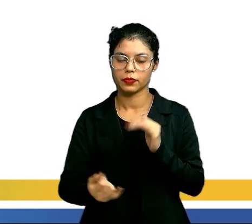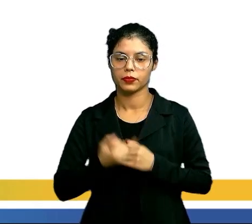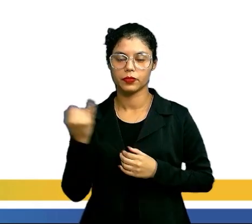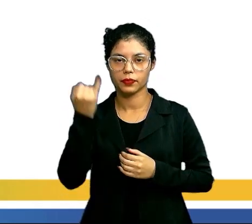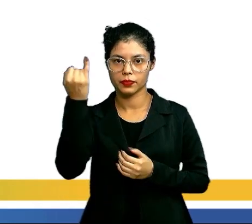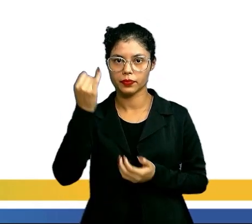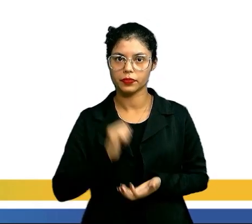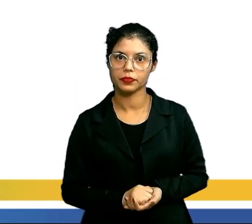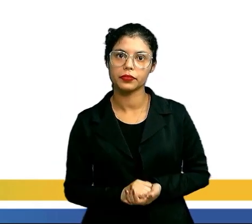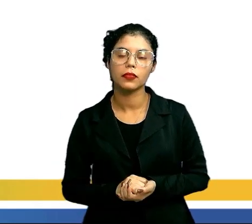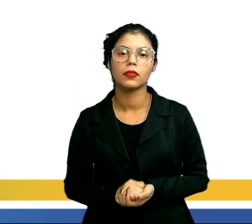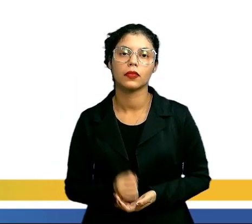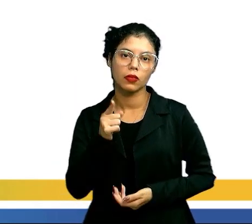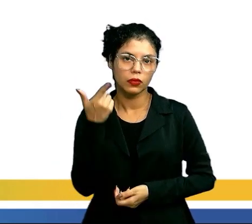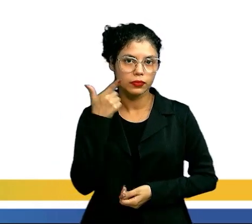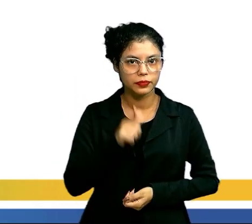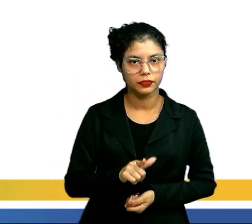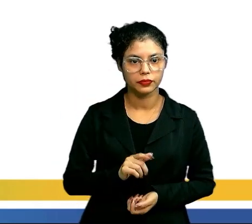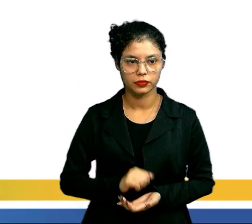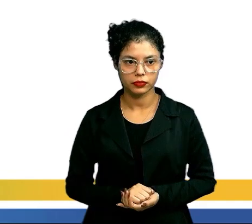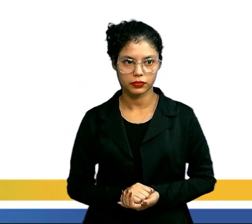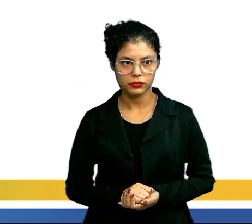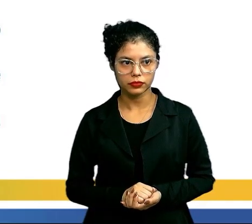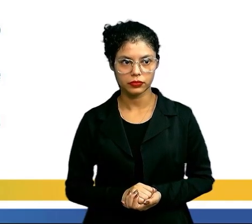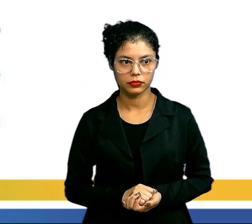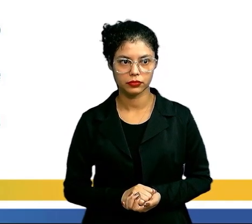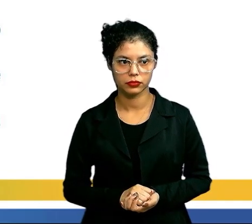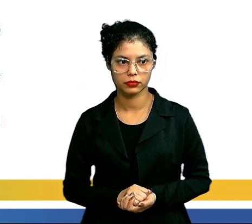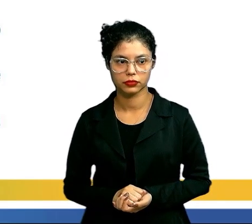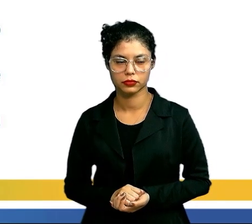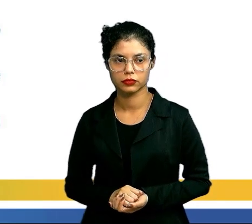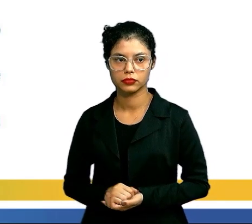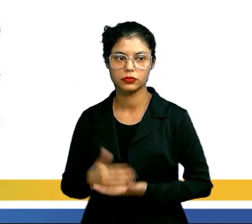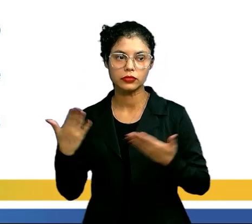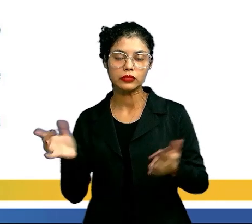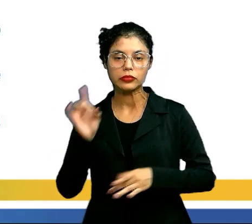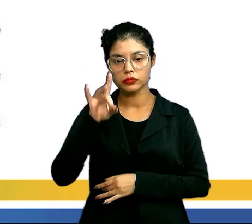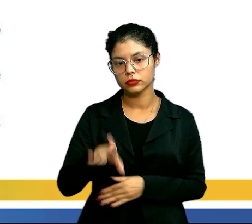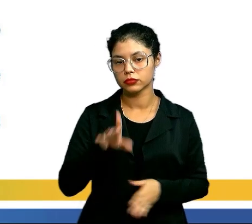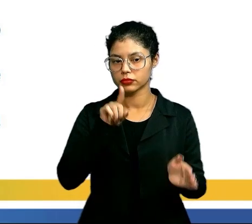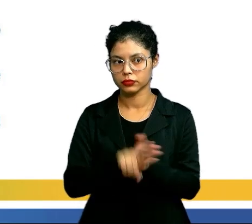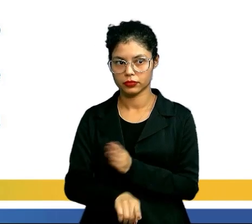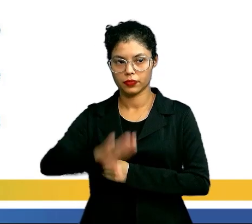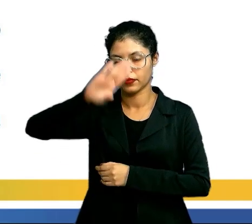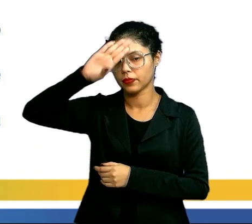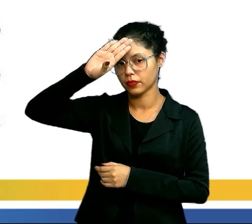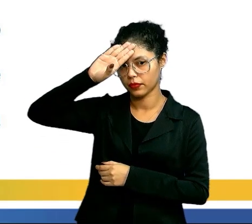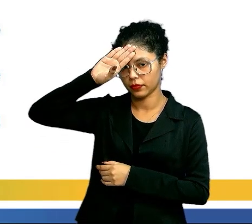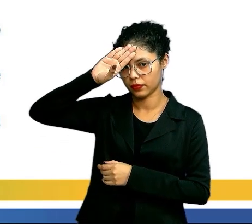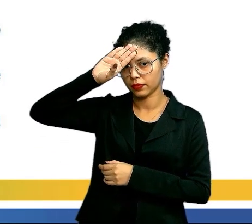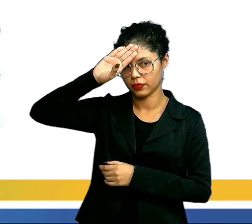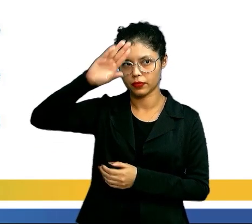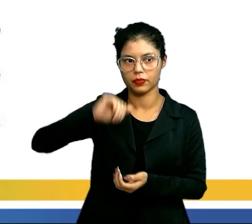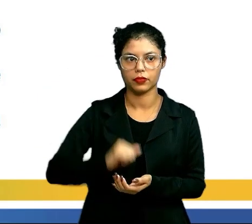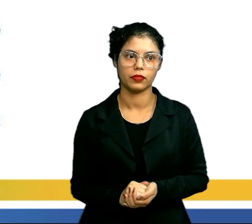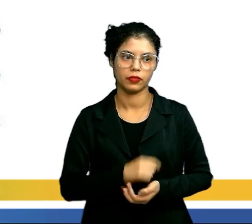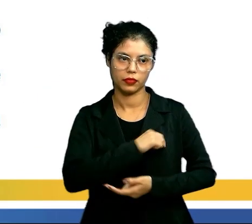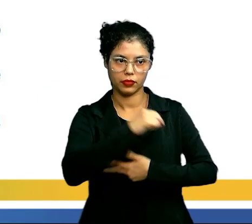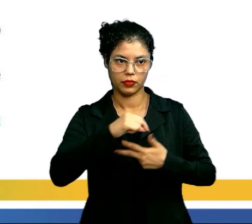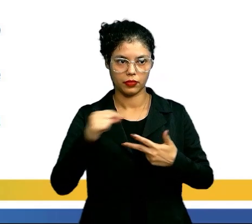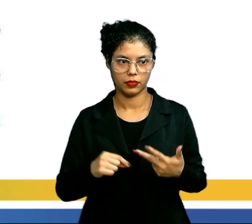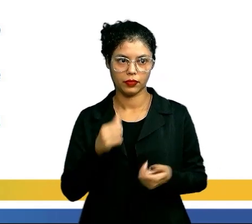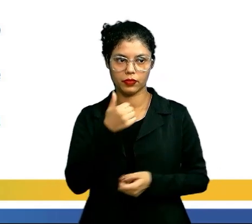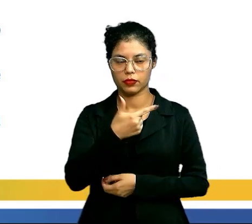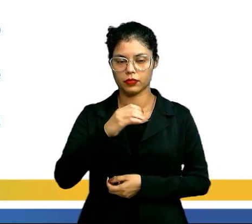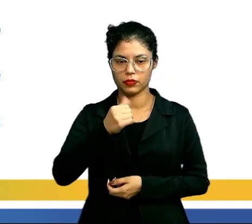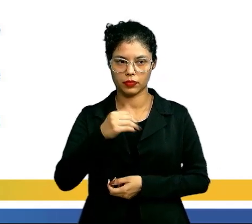principais que a minha questão me dá, você consegue acertar. Tá certo? E a última questão é do Enem também, de 2015. Olha